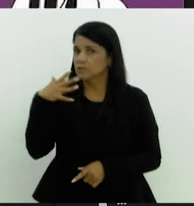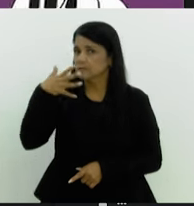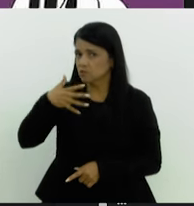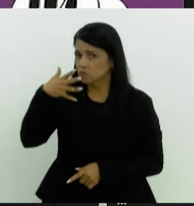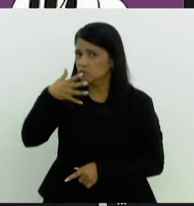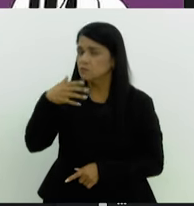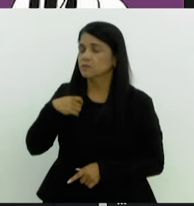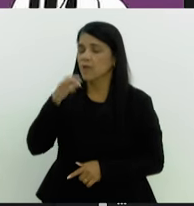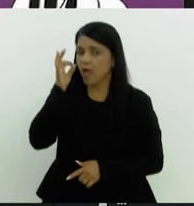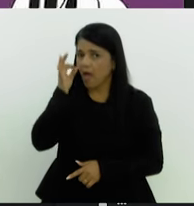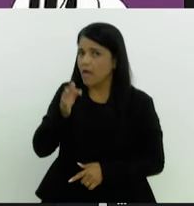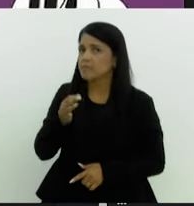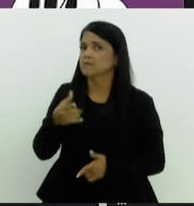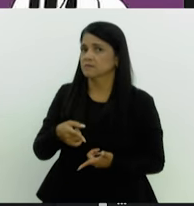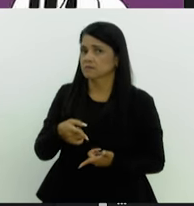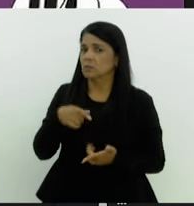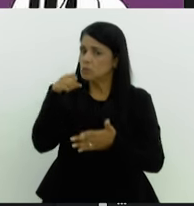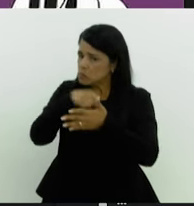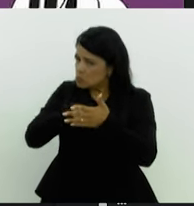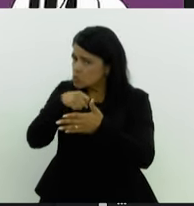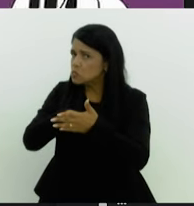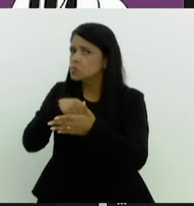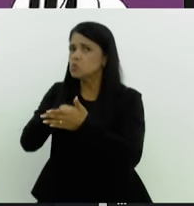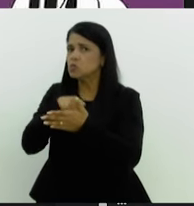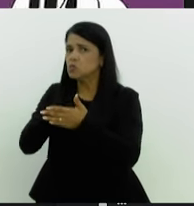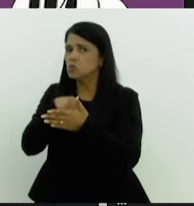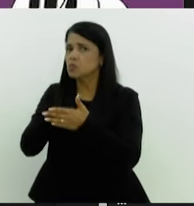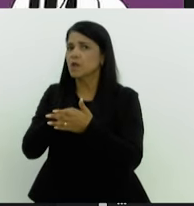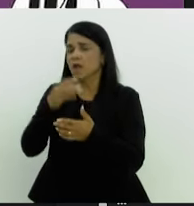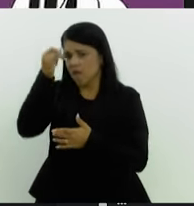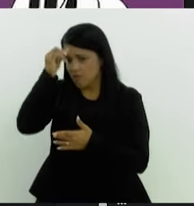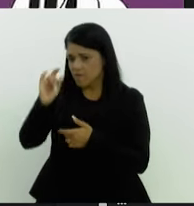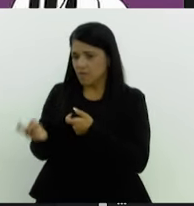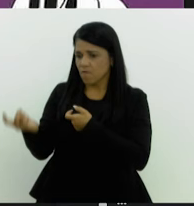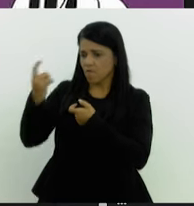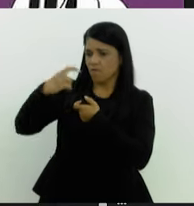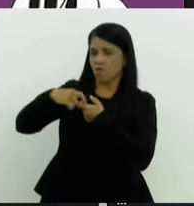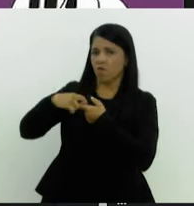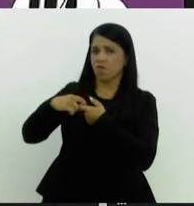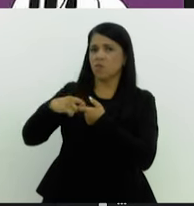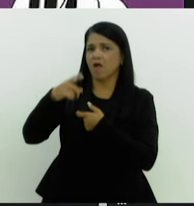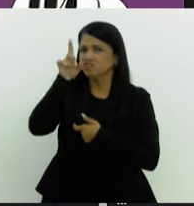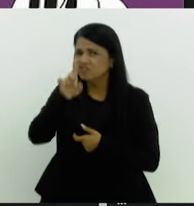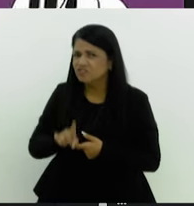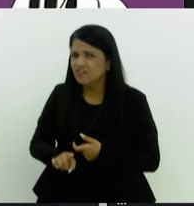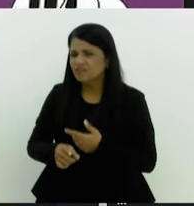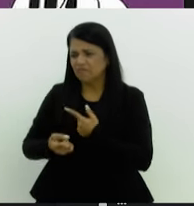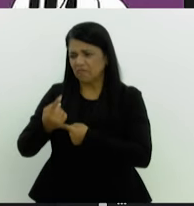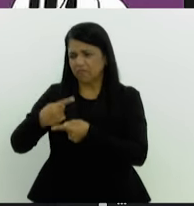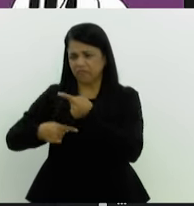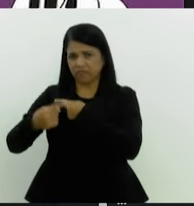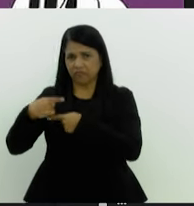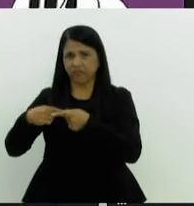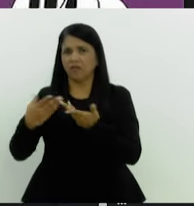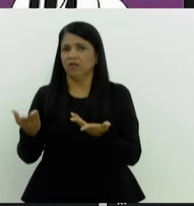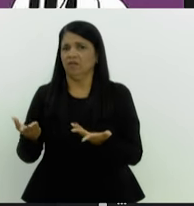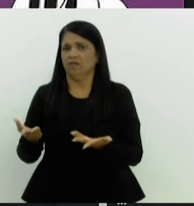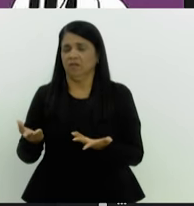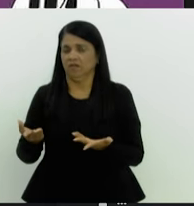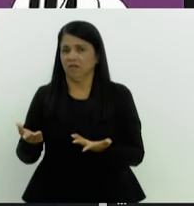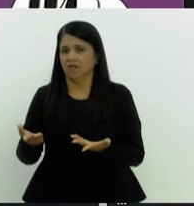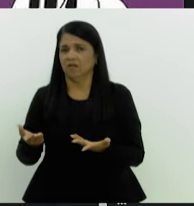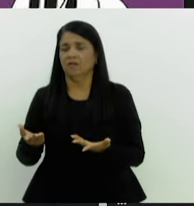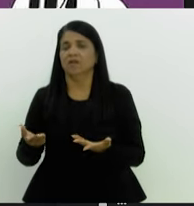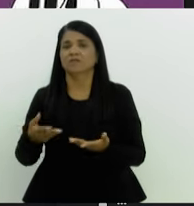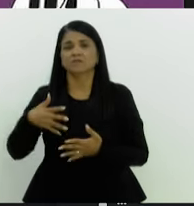ficar atentos para isso e lutar para que não haja retrocesso de direitos e direitos fundamentais femininos e nosso país com